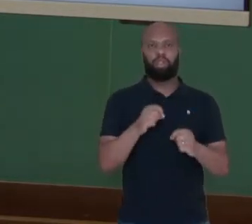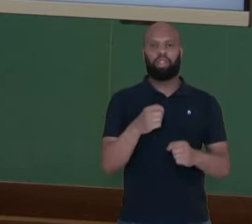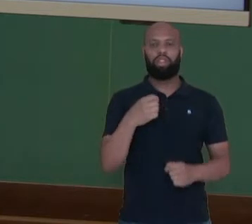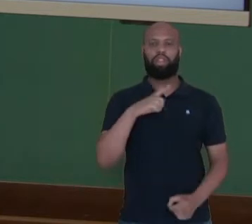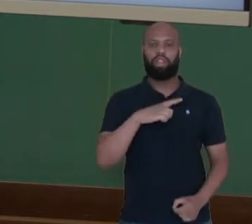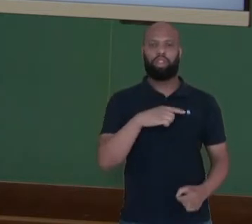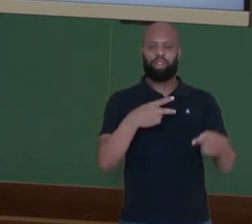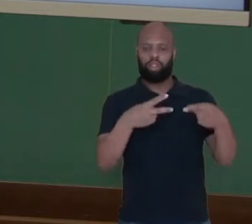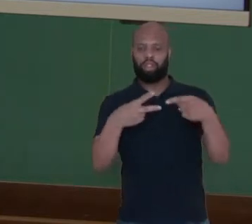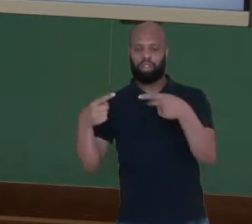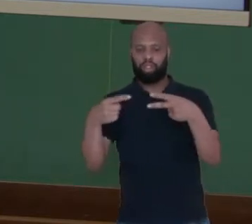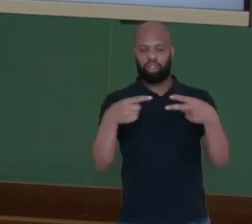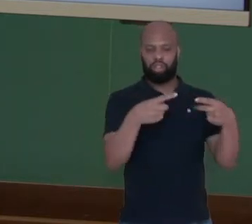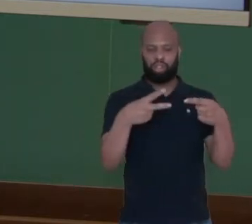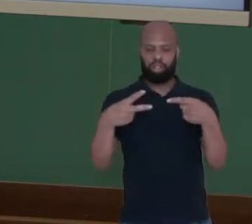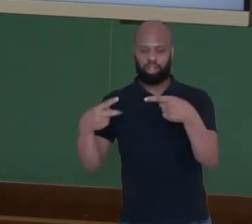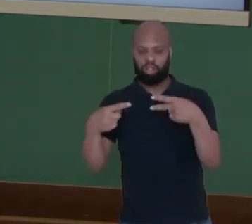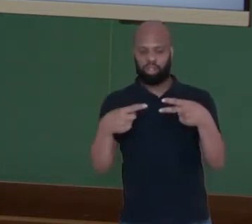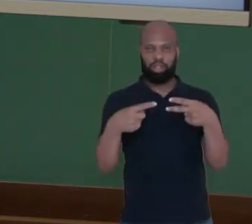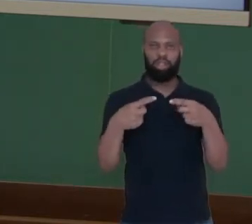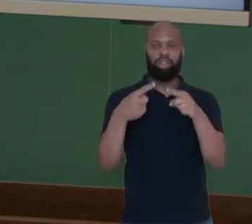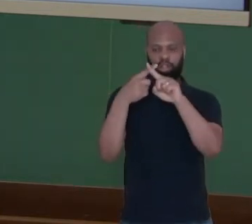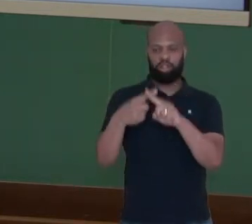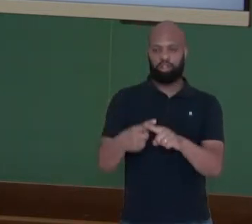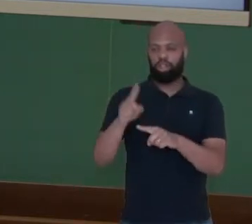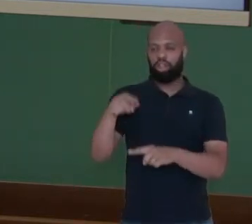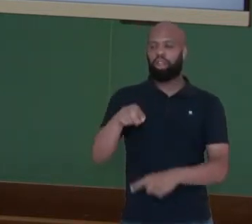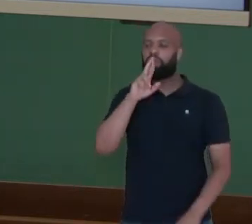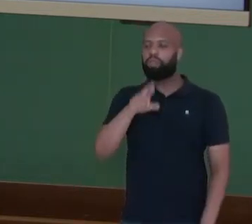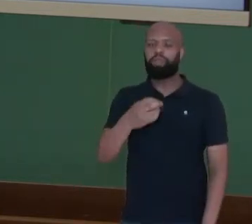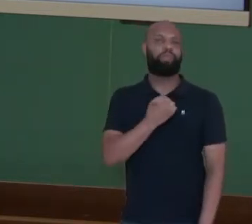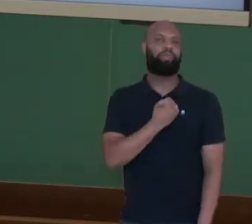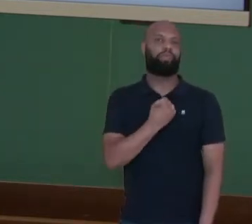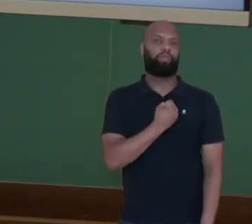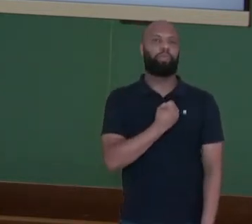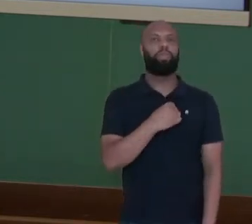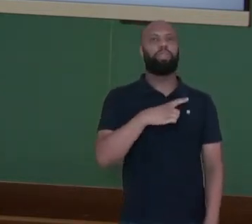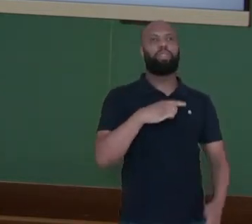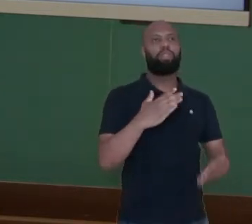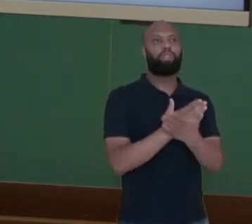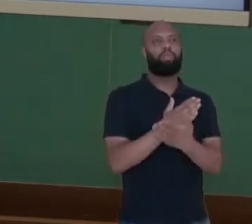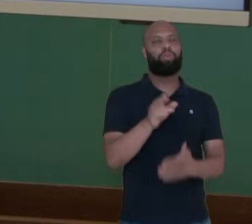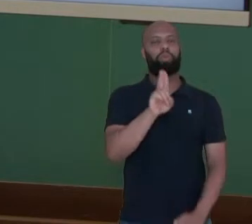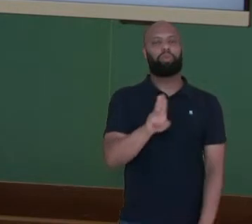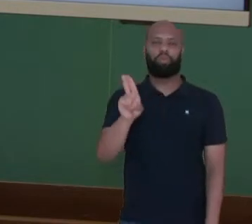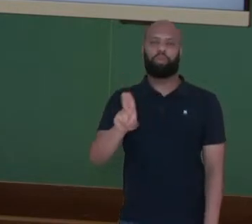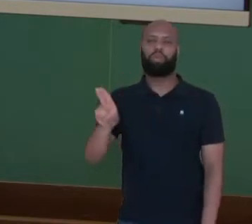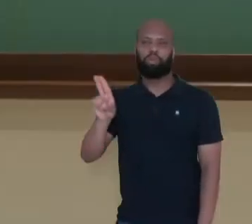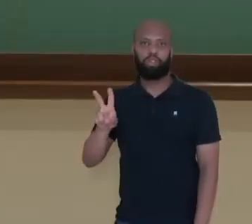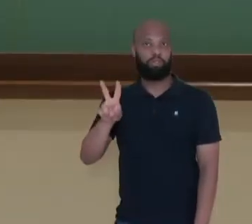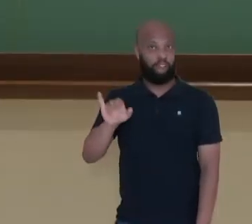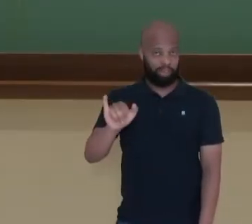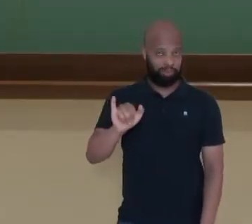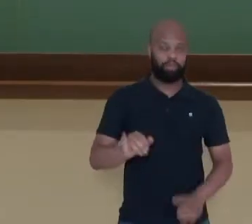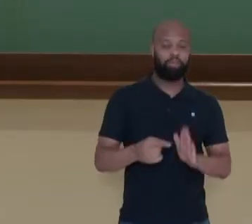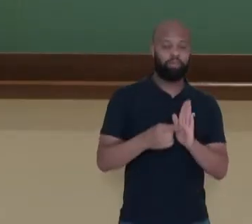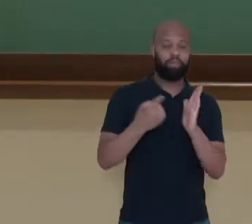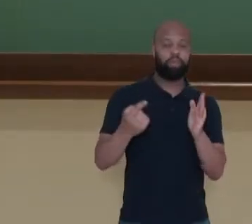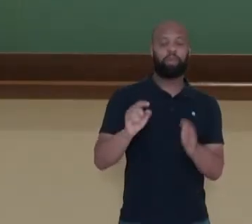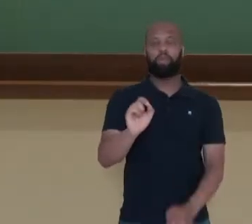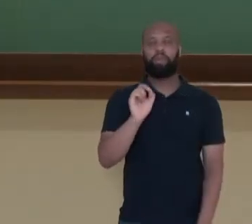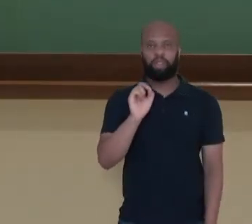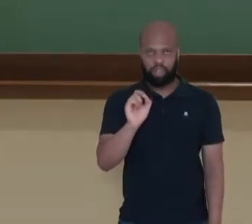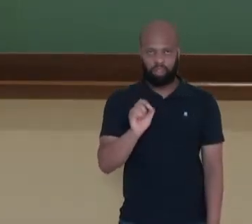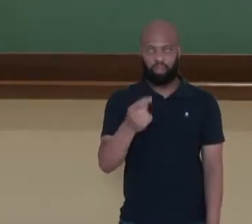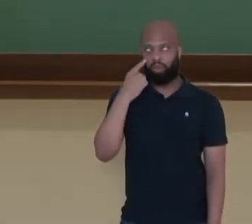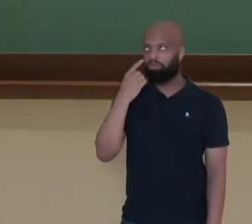dois vetores que resulta em um número. E aí nós temos algumas aplicações a serem trabalhadas aqui. Primeira delas aqui,